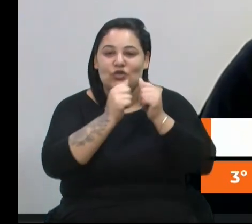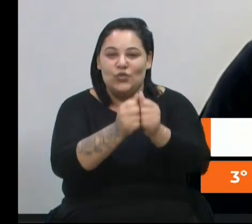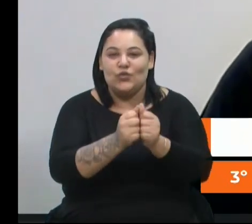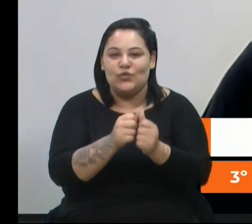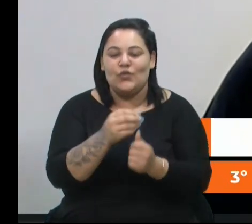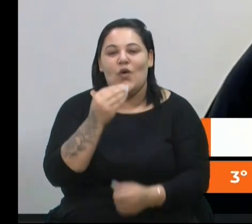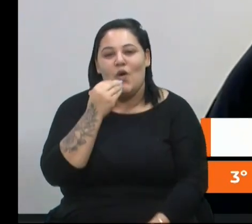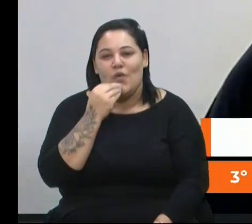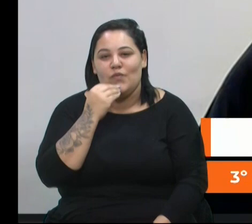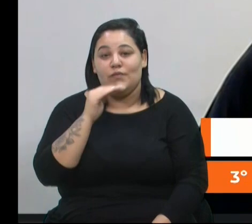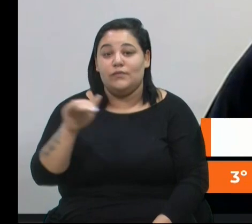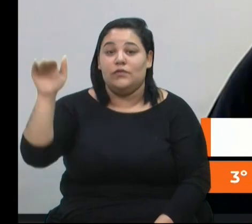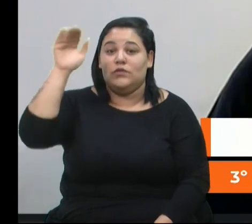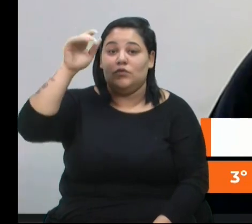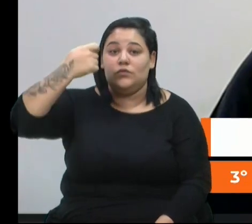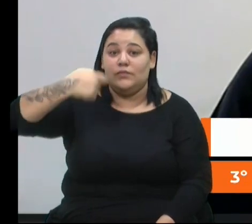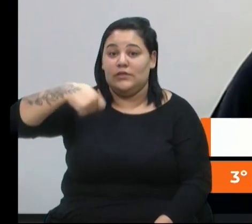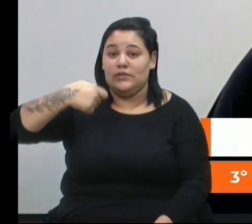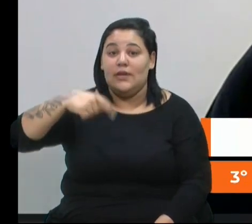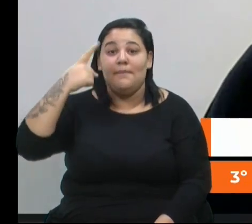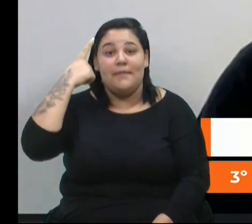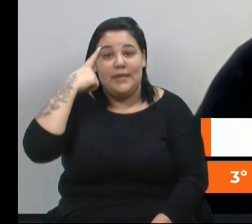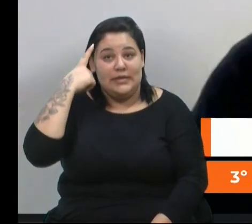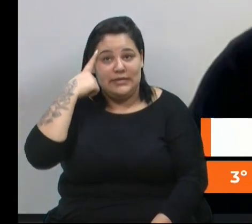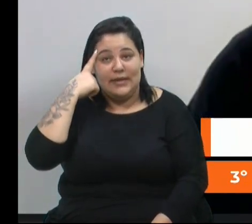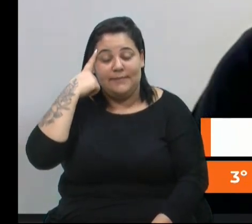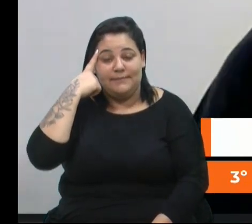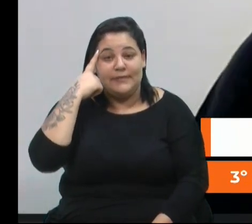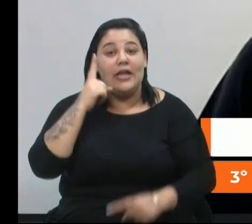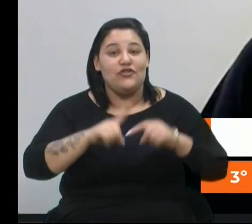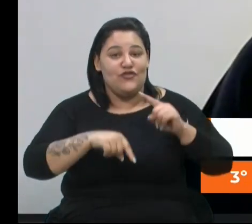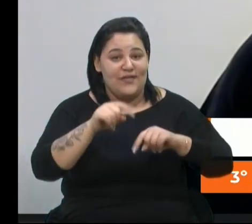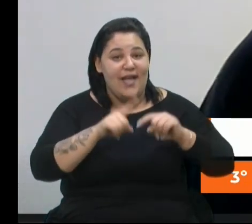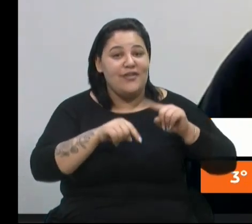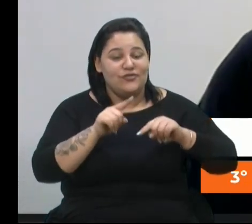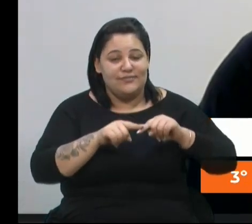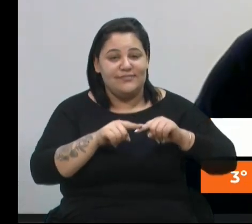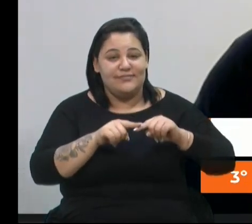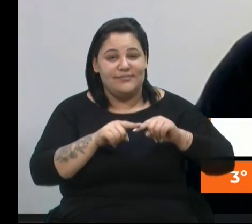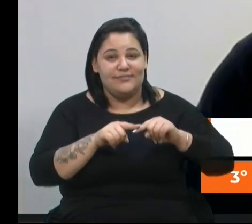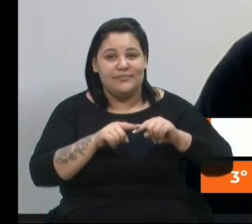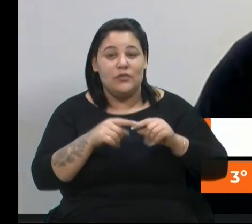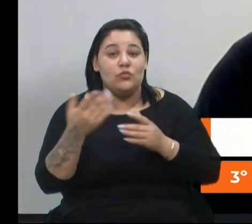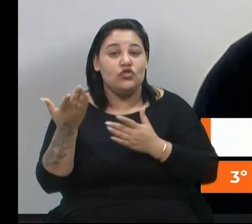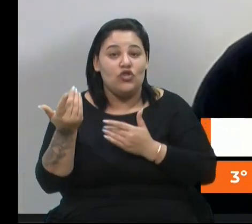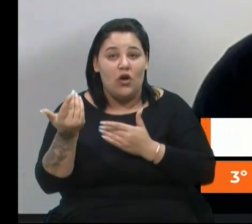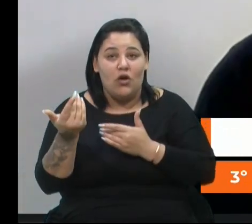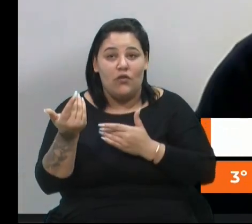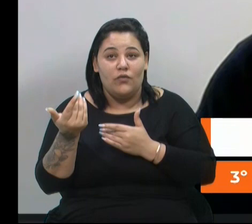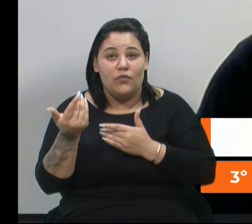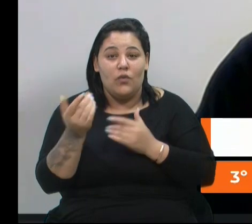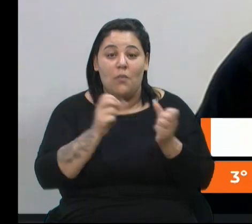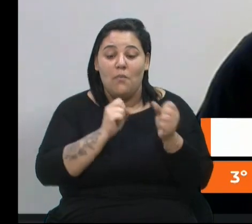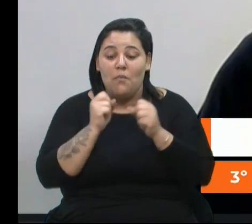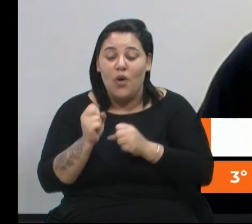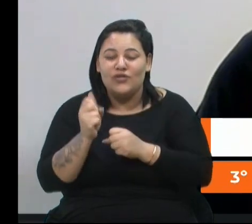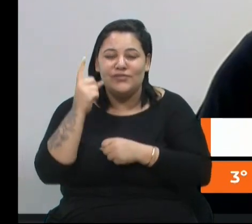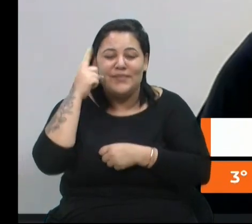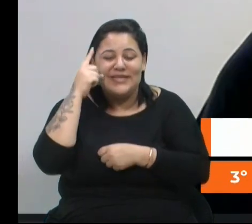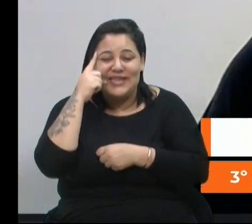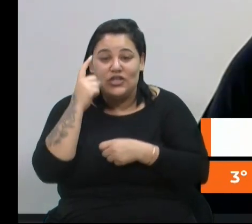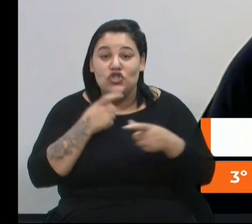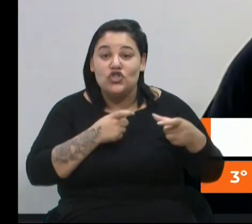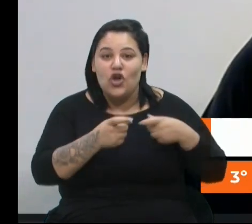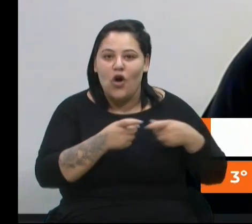óbvio que aí os adultos vão ter que pensar em atividades para essas crianças. Para os jovens, pode pensar em jogos. Gente, jogos, existem